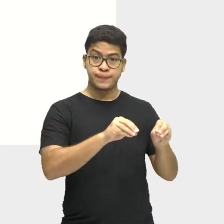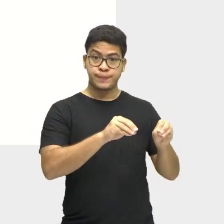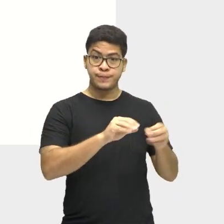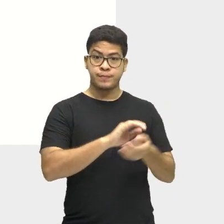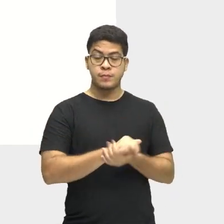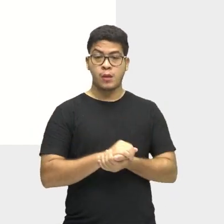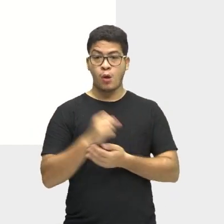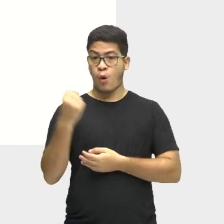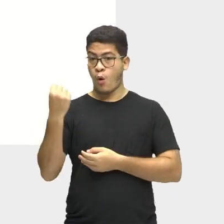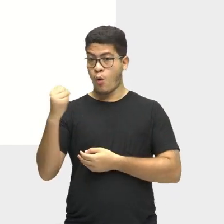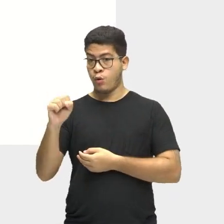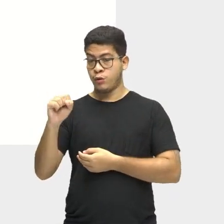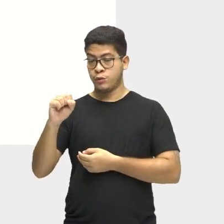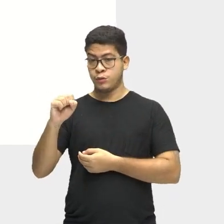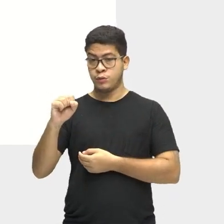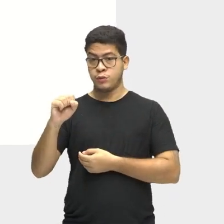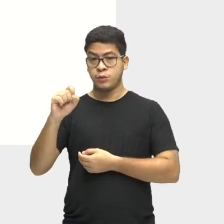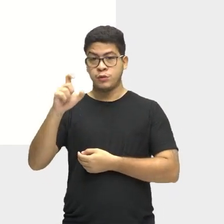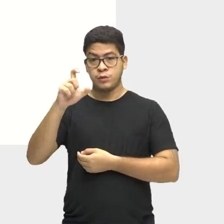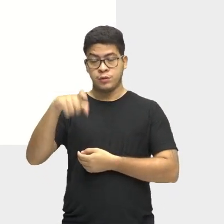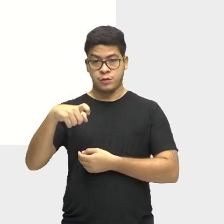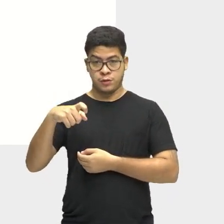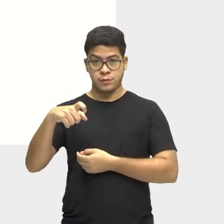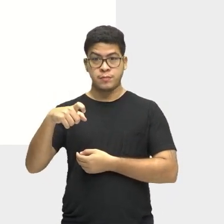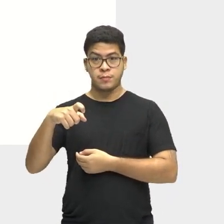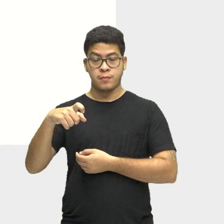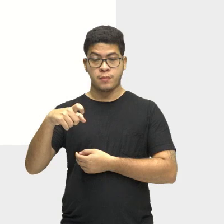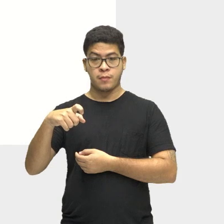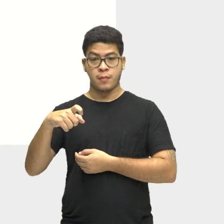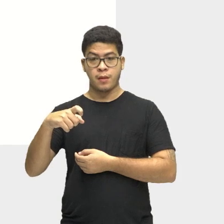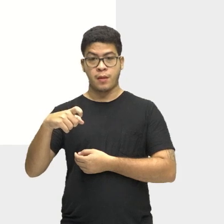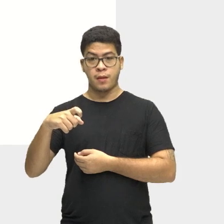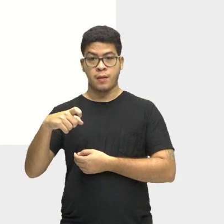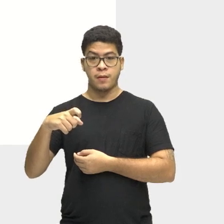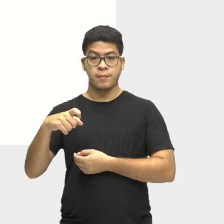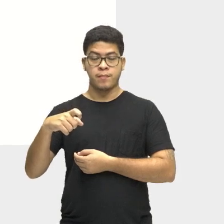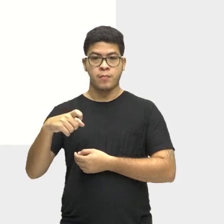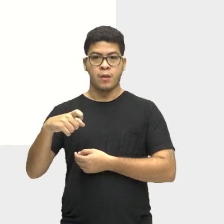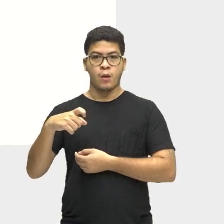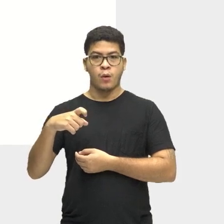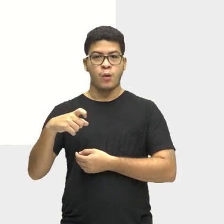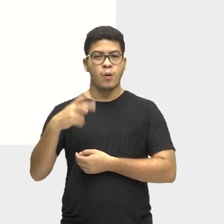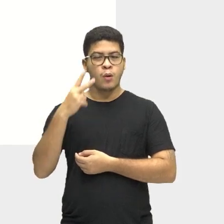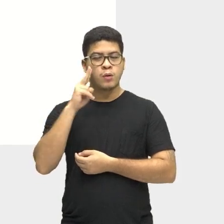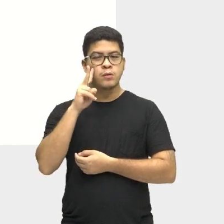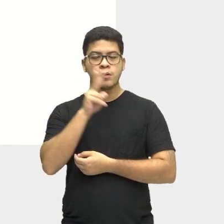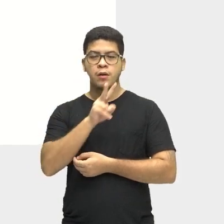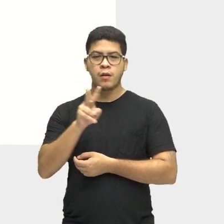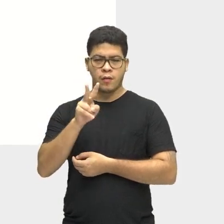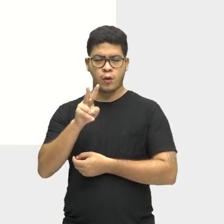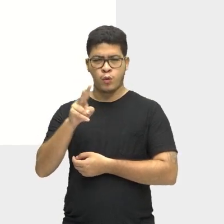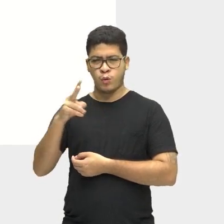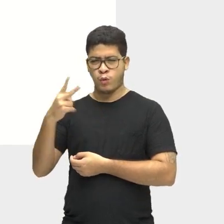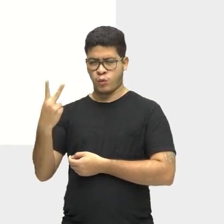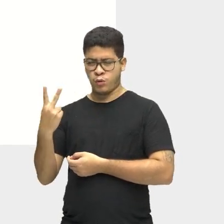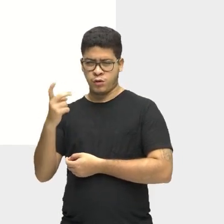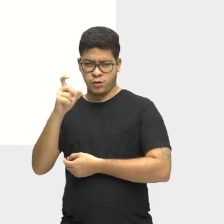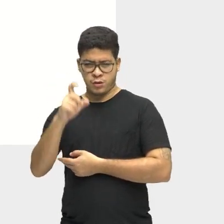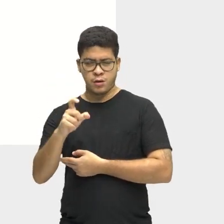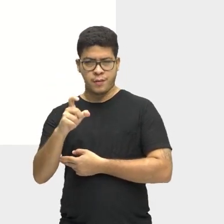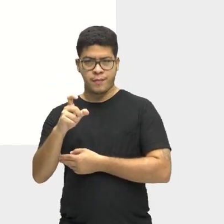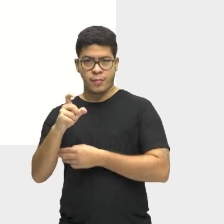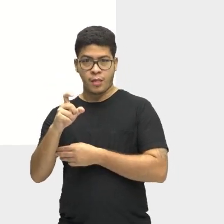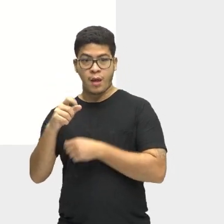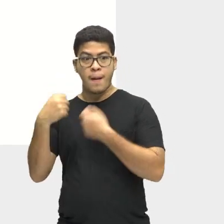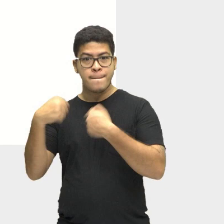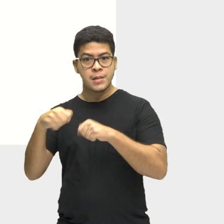ficar 8x. Vejam que o 2 ele é positivo, ó, o 2 ele está lá no segundo membro. Quando ele vier para